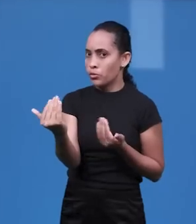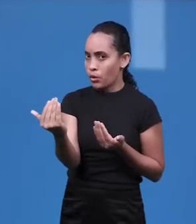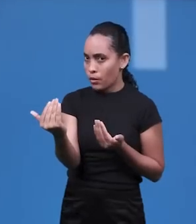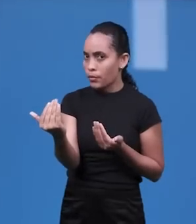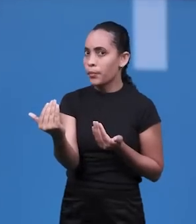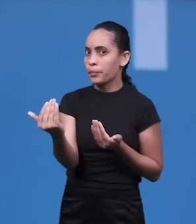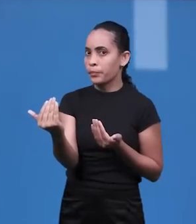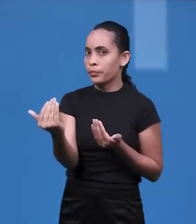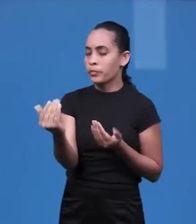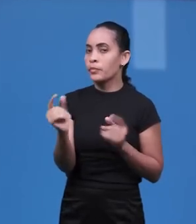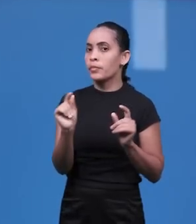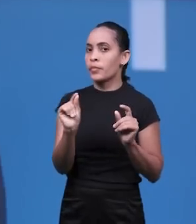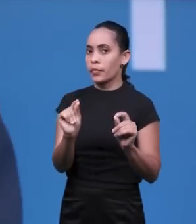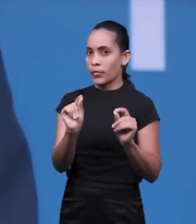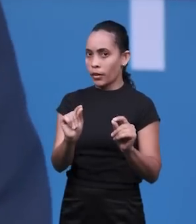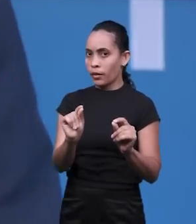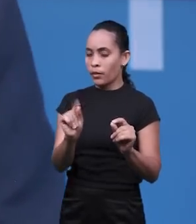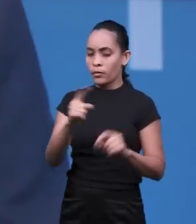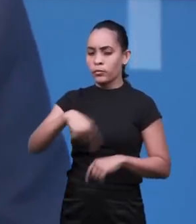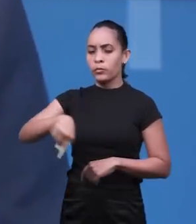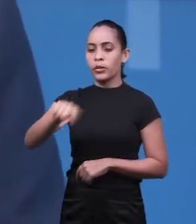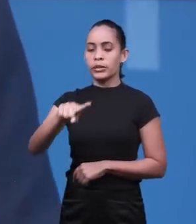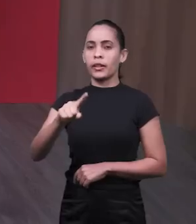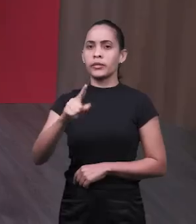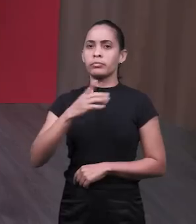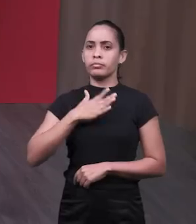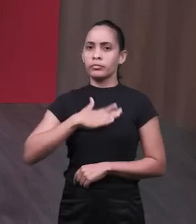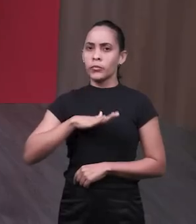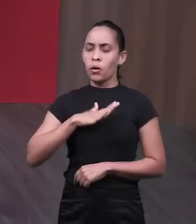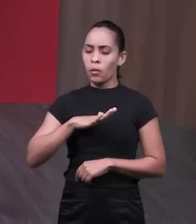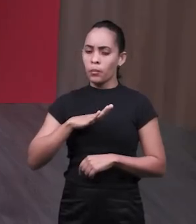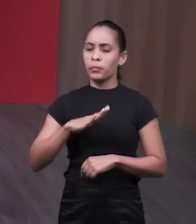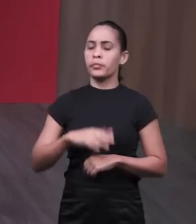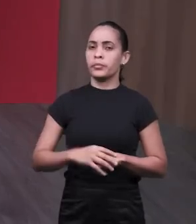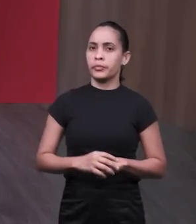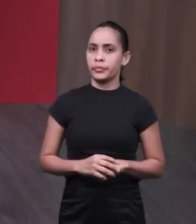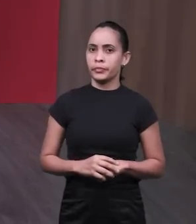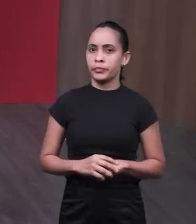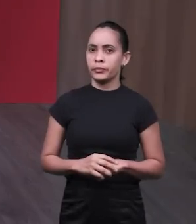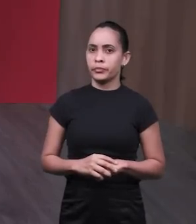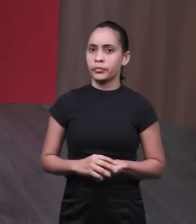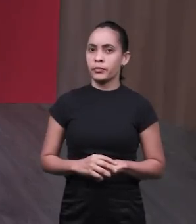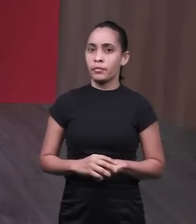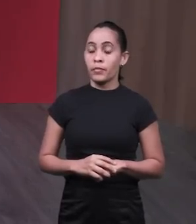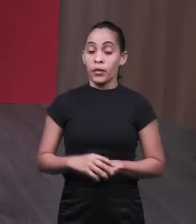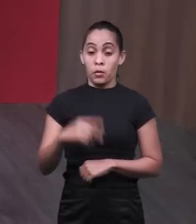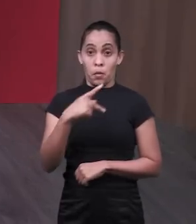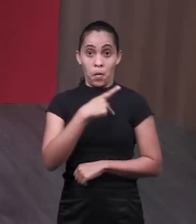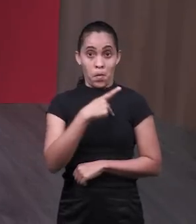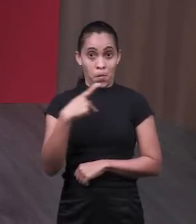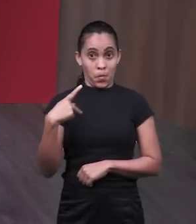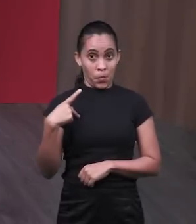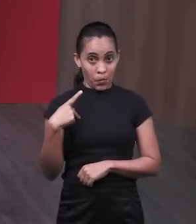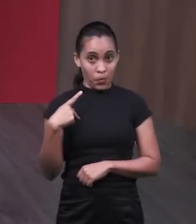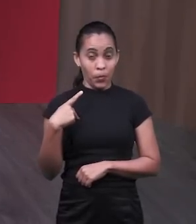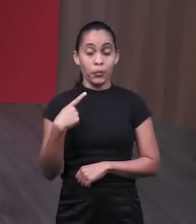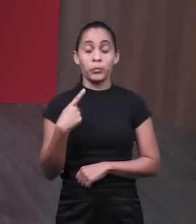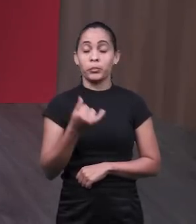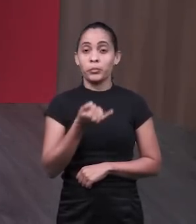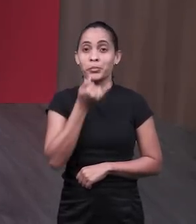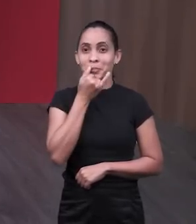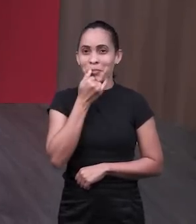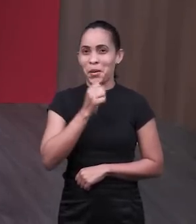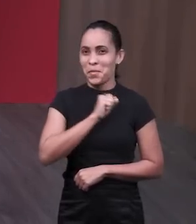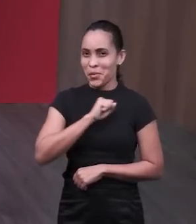jovens, para com mansidão. É interessante, pastor Sérgio, essa observação do pastor Pedro, né? Do apóstolo